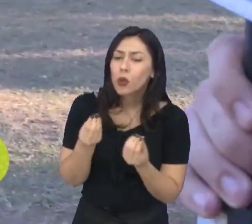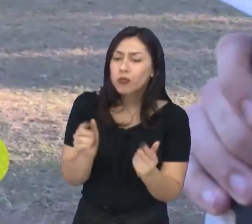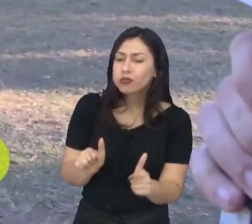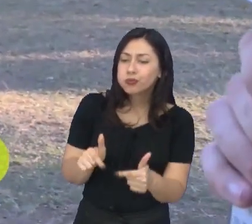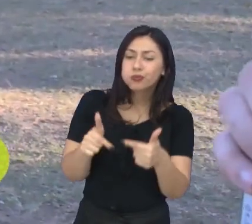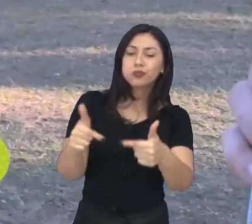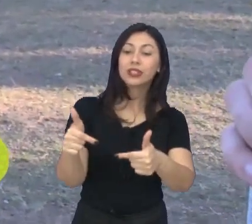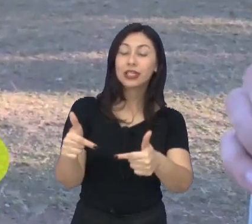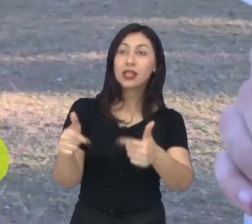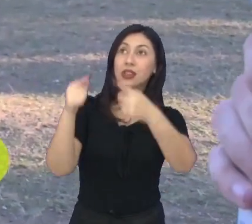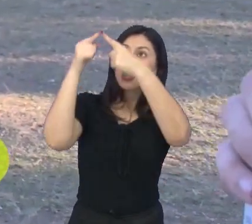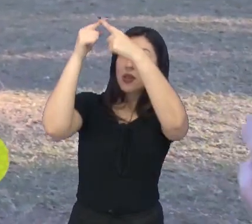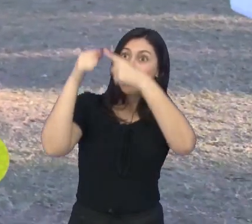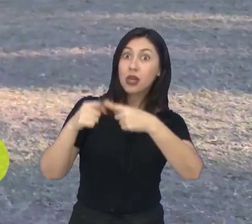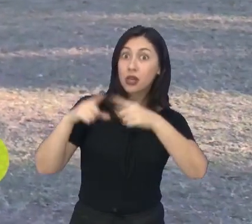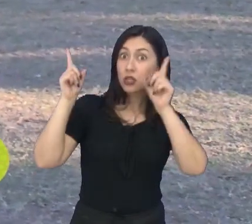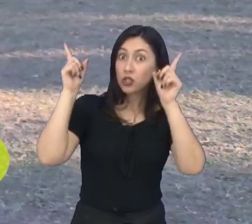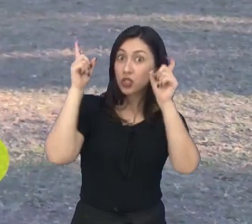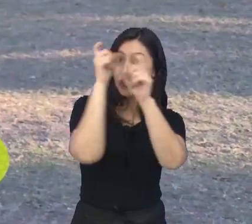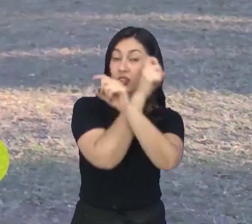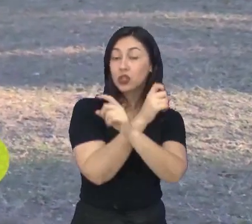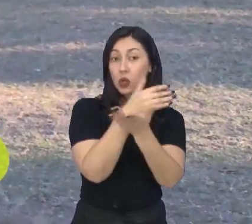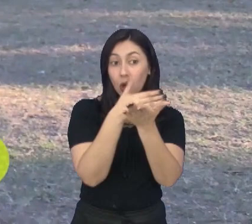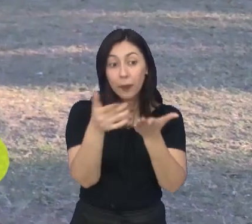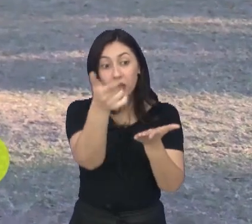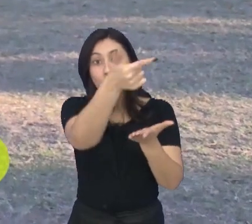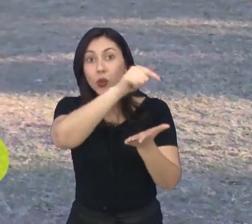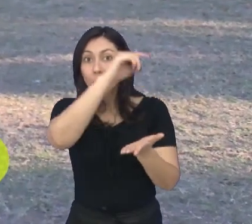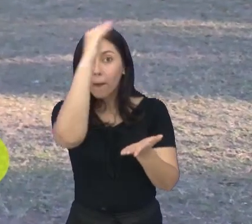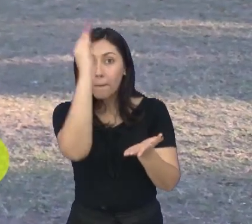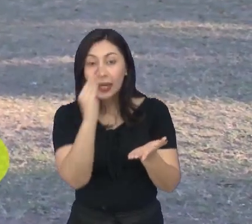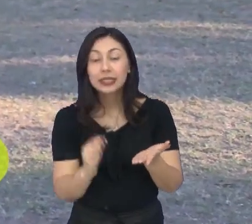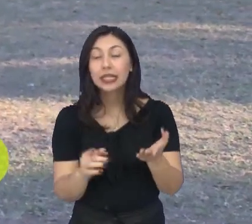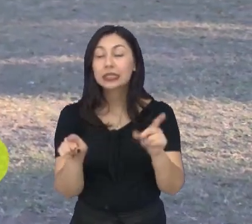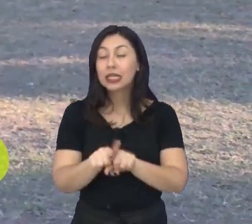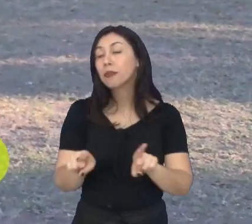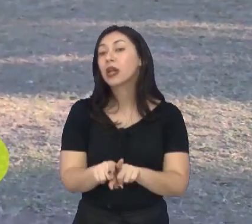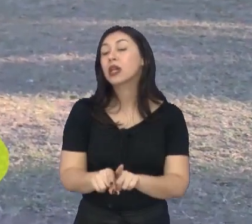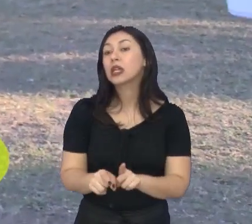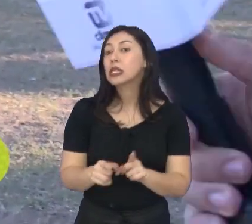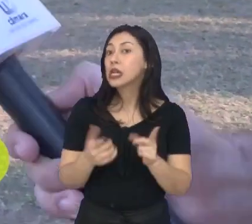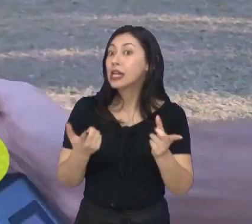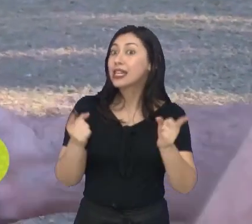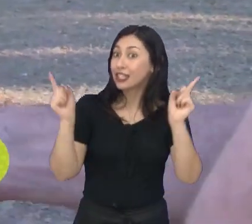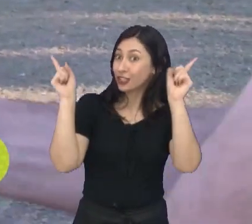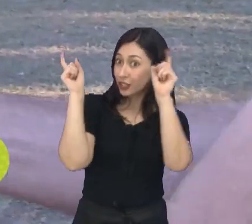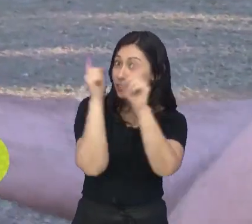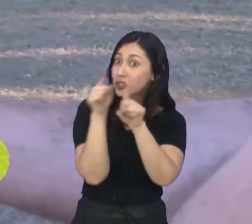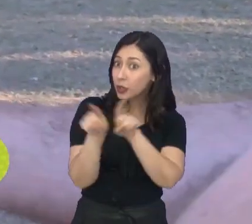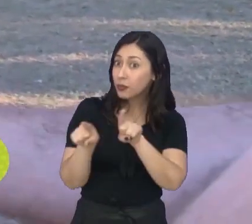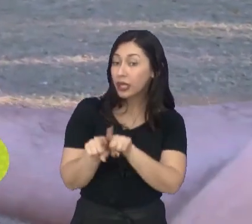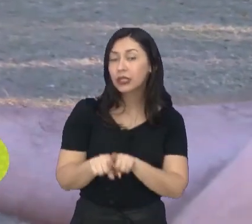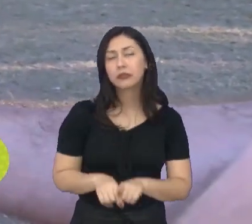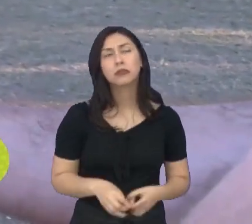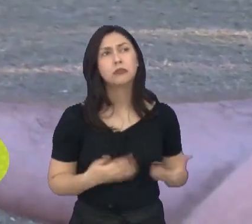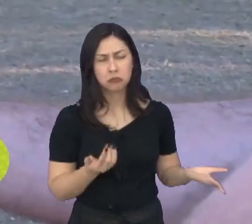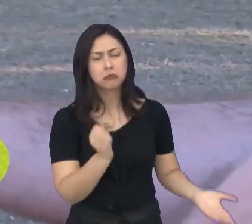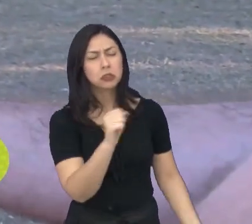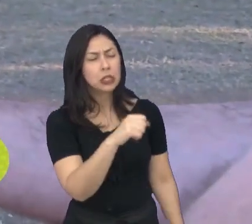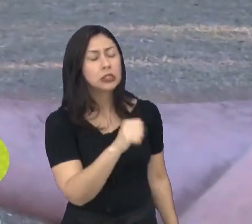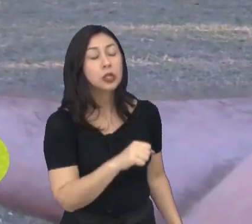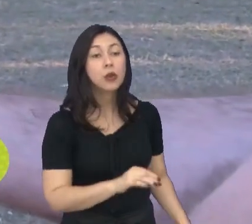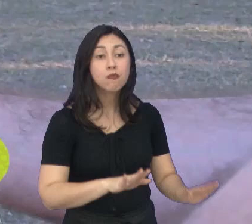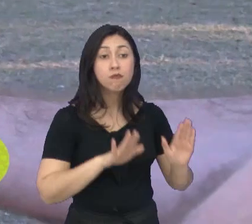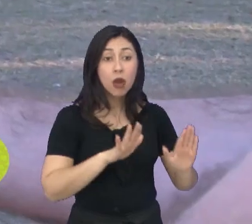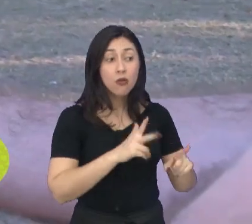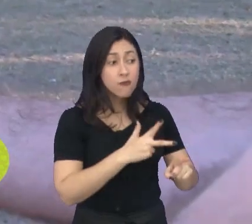um torneio que é pegado, já ir para outro, que é o brasileiro agora, Super Sevens, enfim, vai ser guerra também, né? Mas